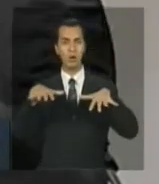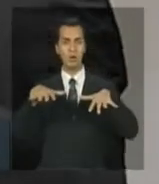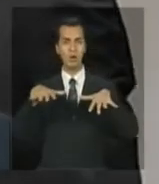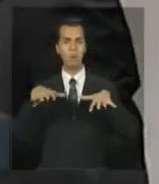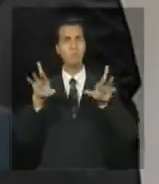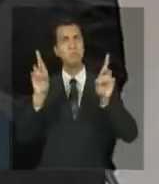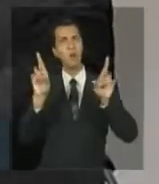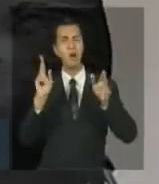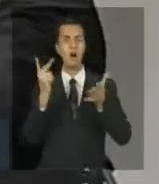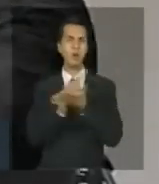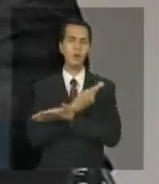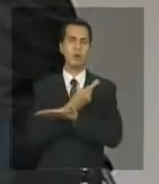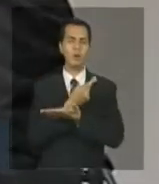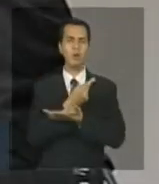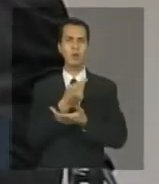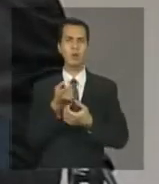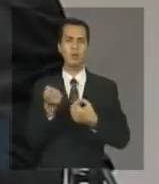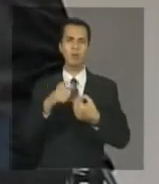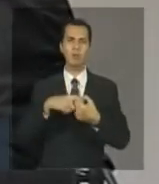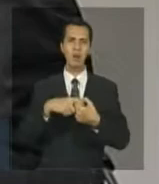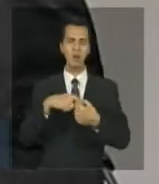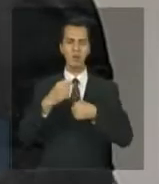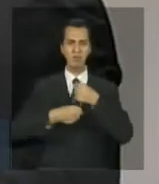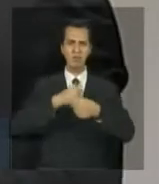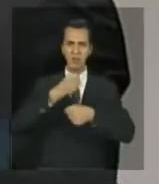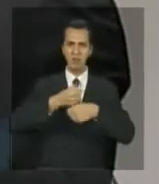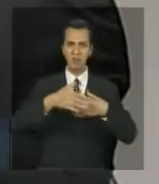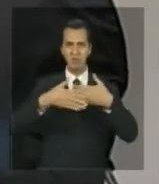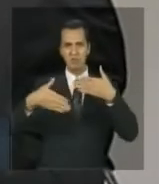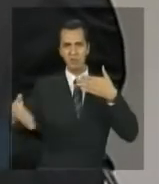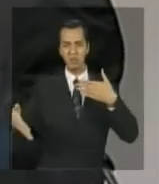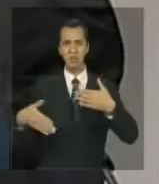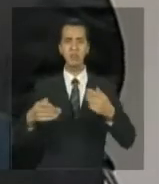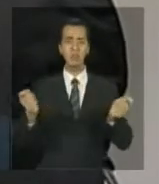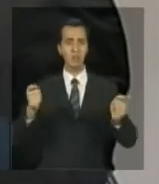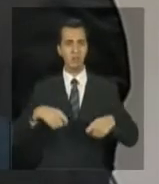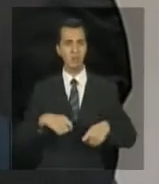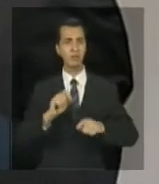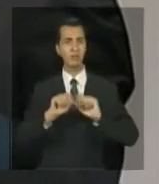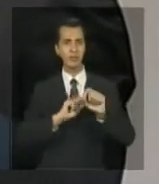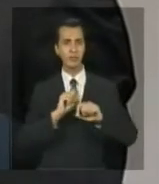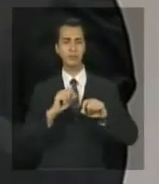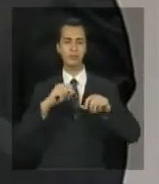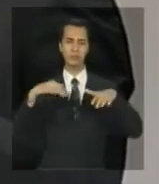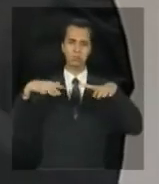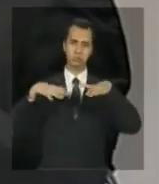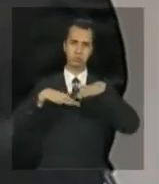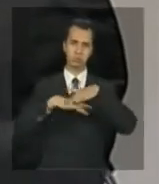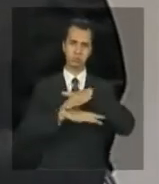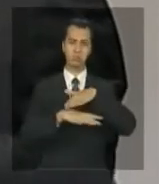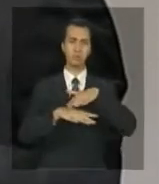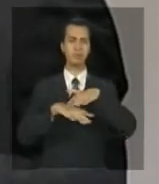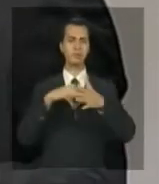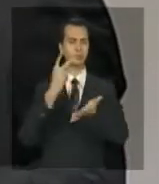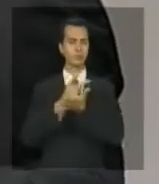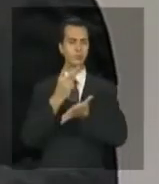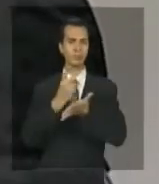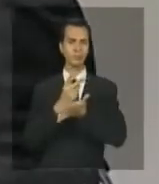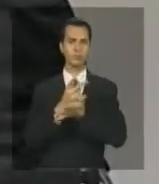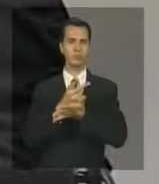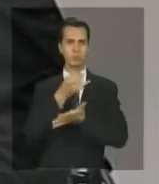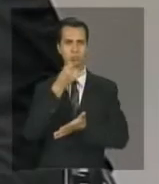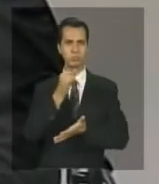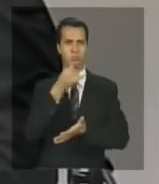um período de retorno de alguns anos por exemplo de forma que você tem essa Usina sendo utilizada essa represa sendo